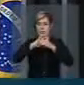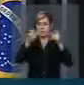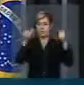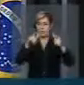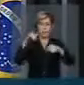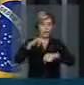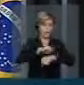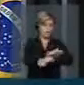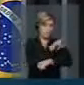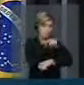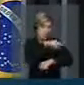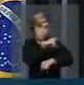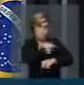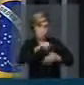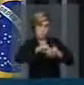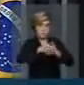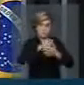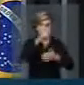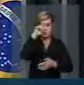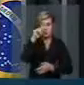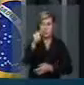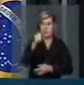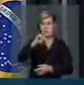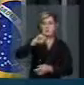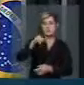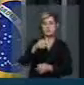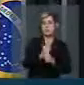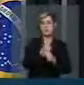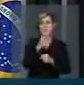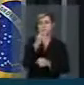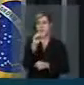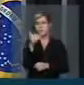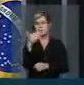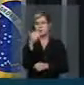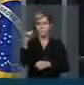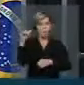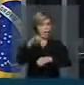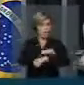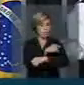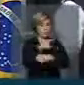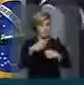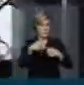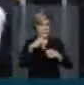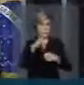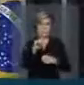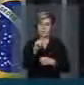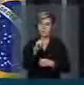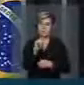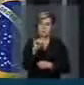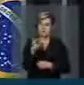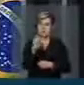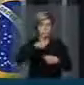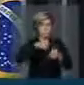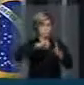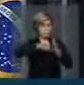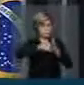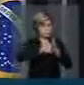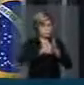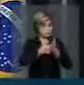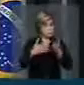aeroporto. Desde o dia 7 de janeiro de 2010, o aeroporto da cidade de Balsas está interditado, senhor presidente.